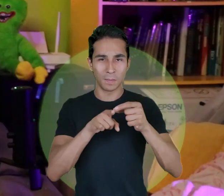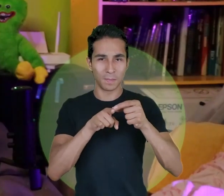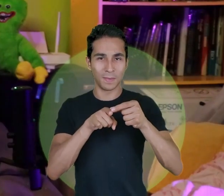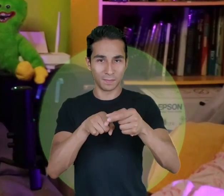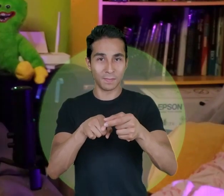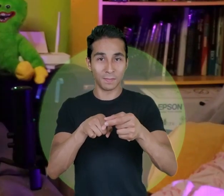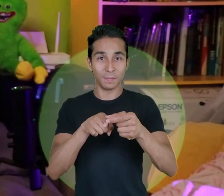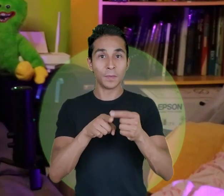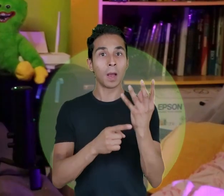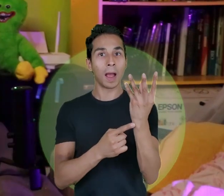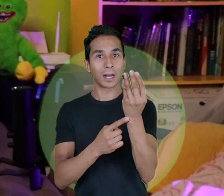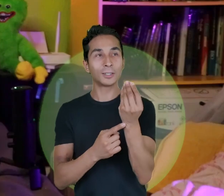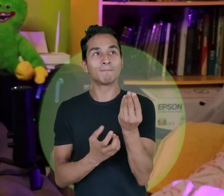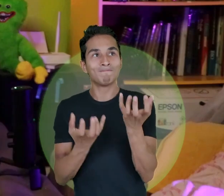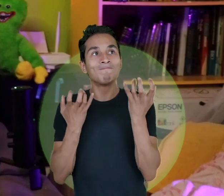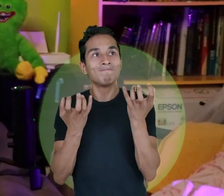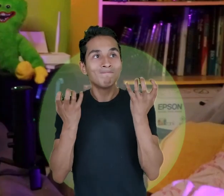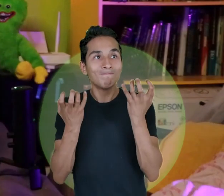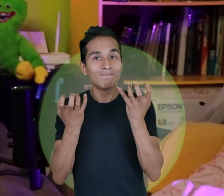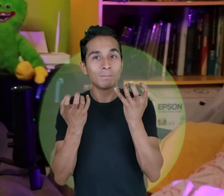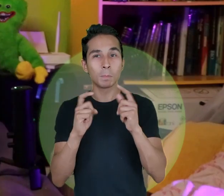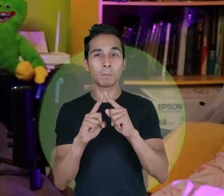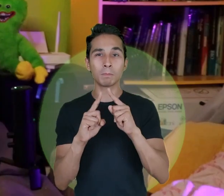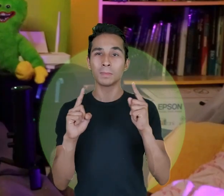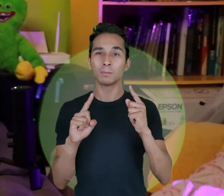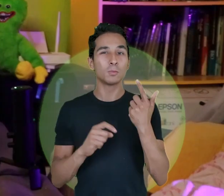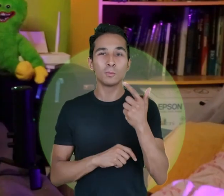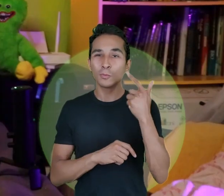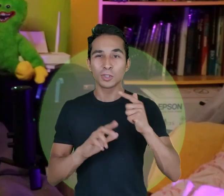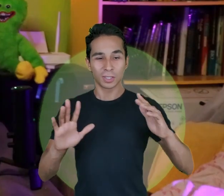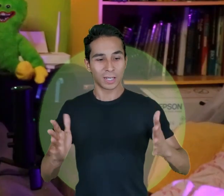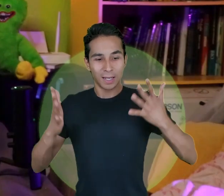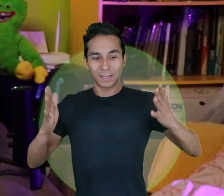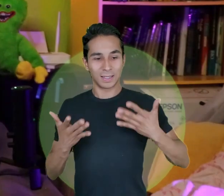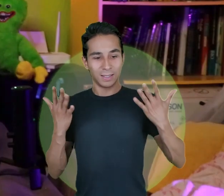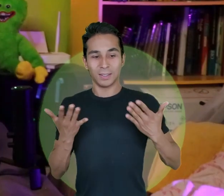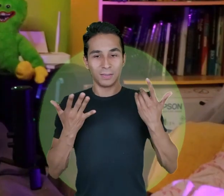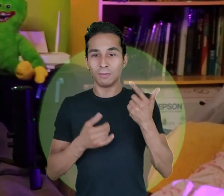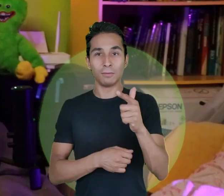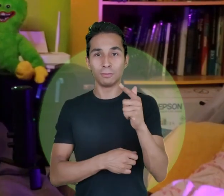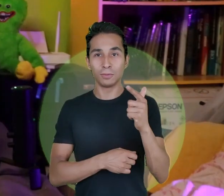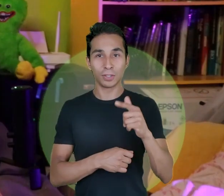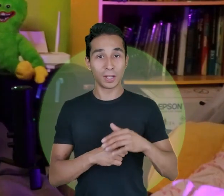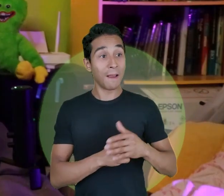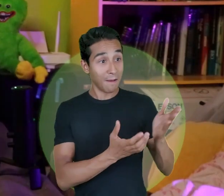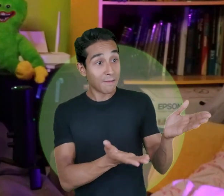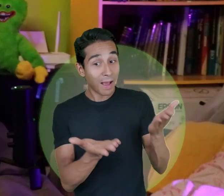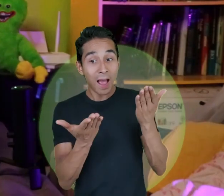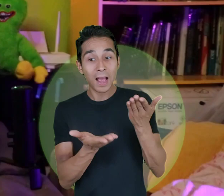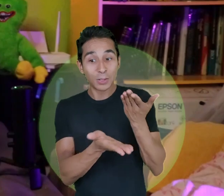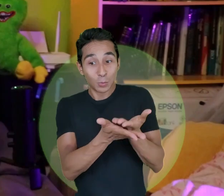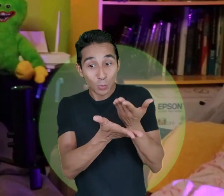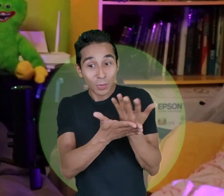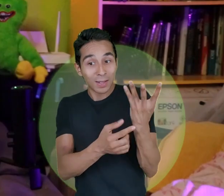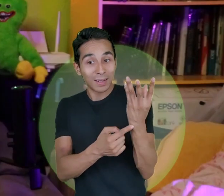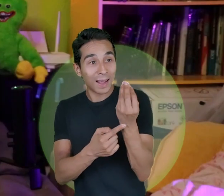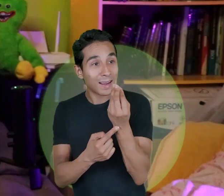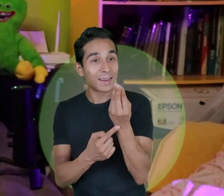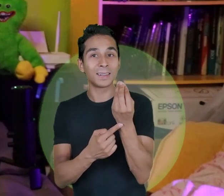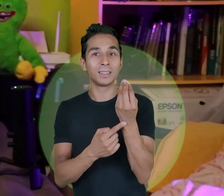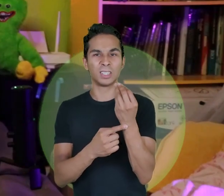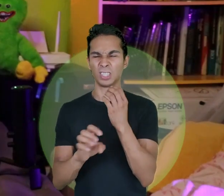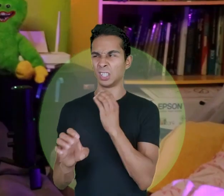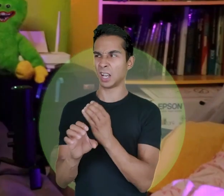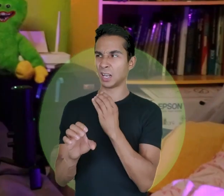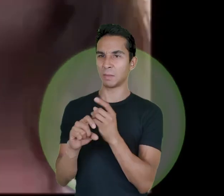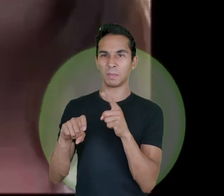arte, era difícil ver algum caminho para isso, algum incentivo do tipo, vai lá amiguinho, estuda arte, né, não faz